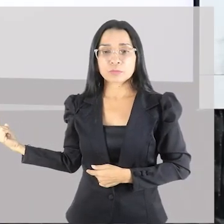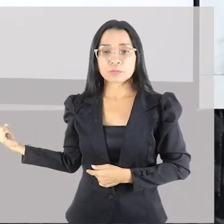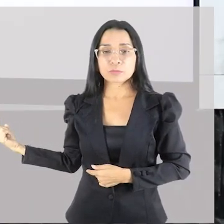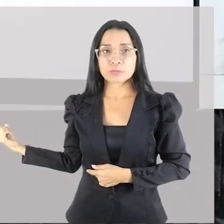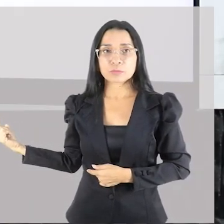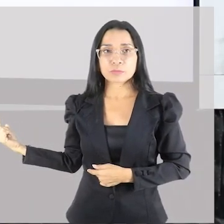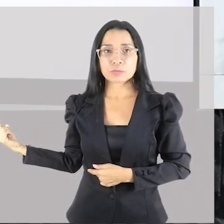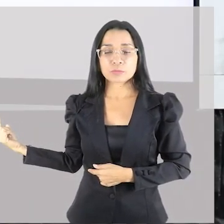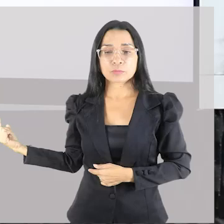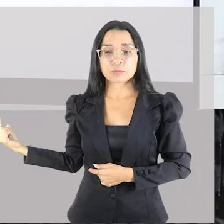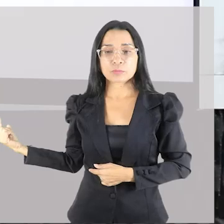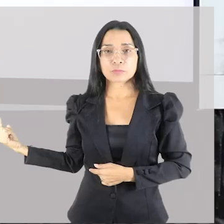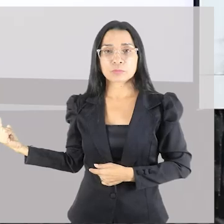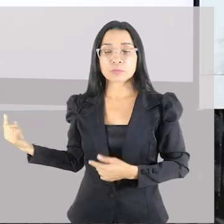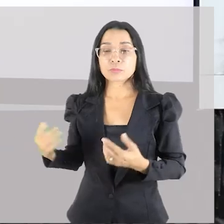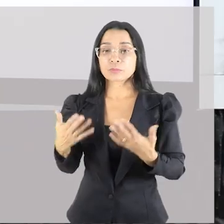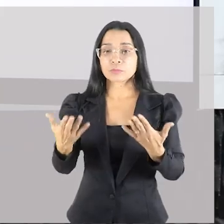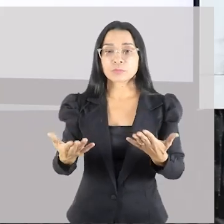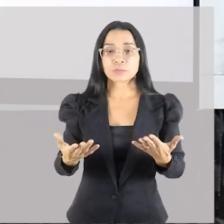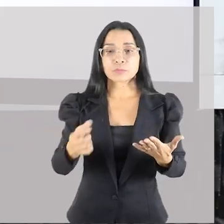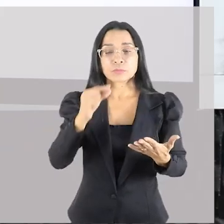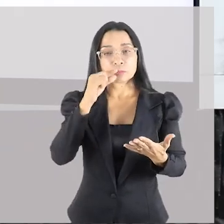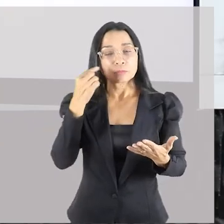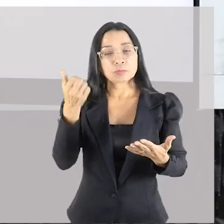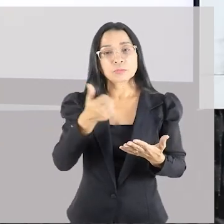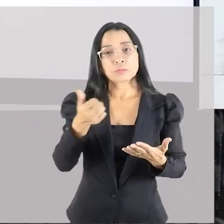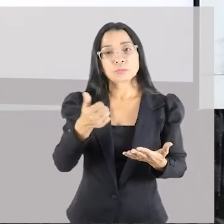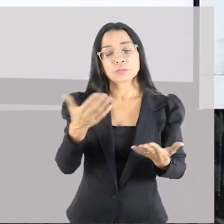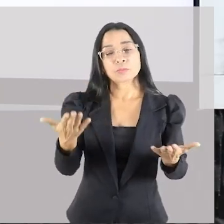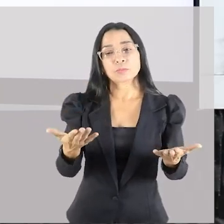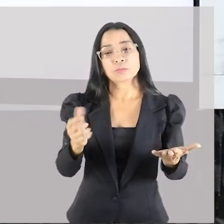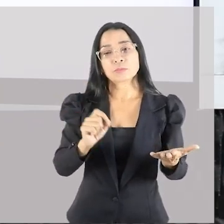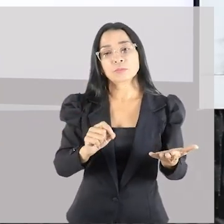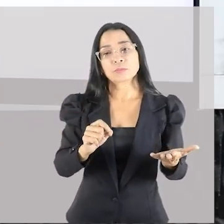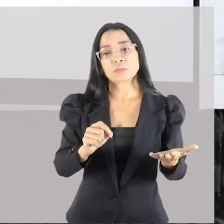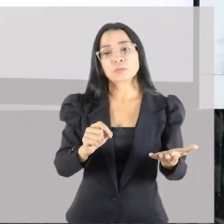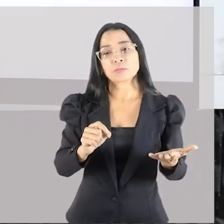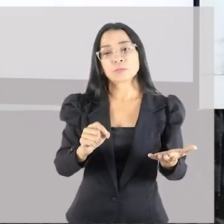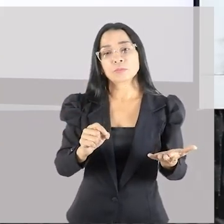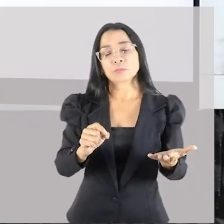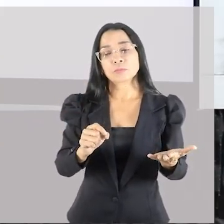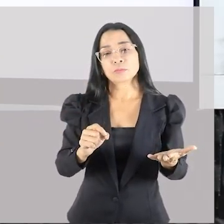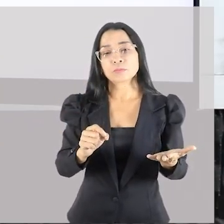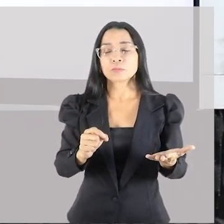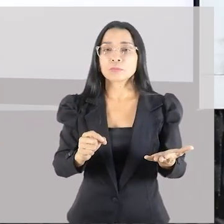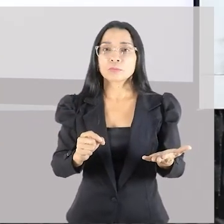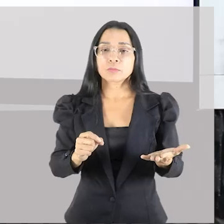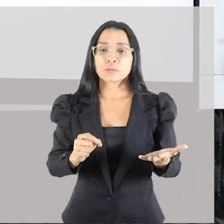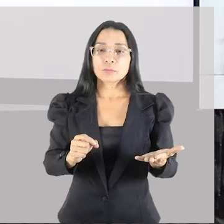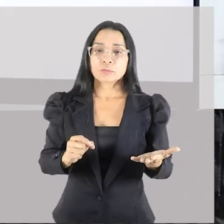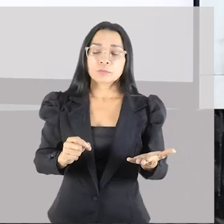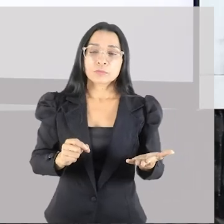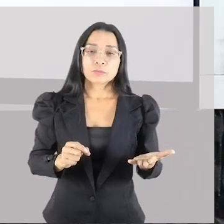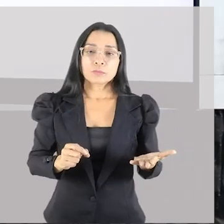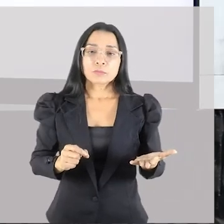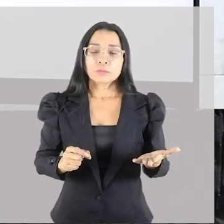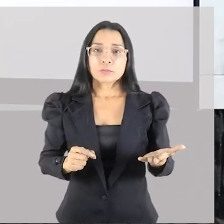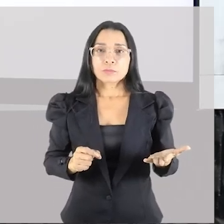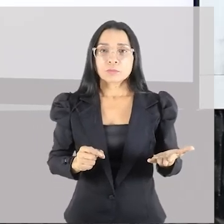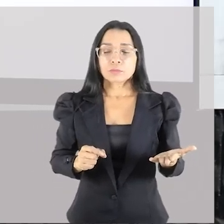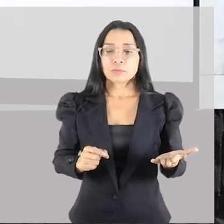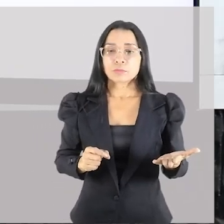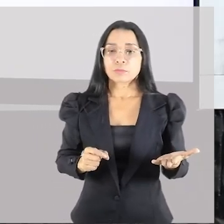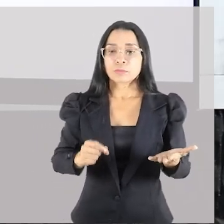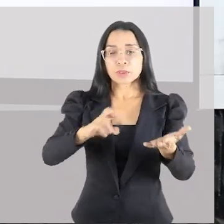pelo poder regencial. Então, Dom Pedro, você tem a Noite das Garrafadas, nós não vamos entrar em detalhes, né,